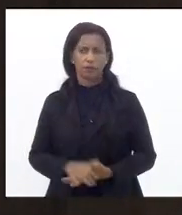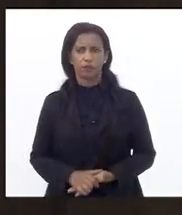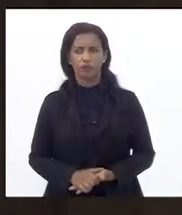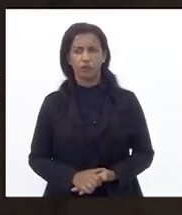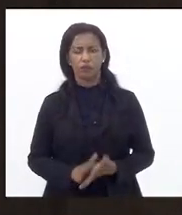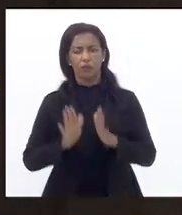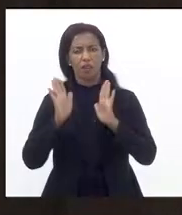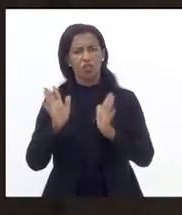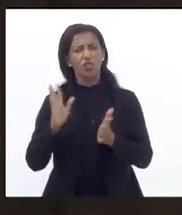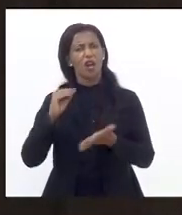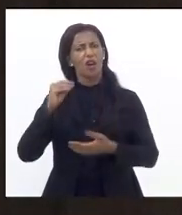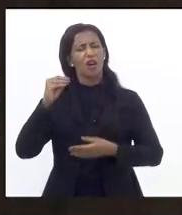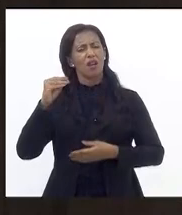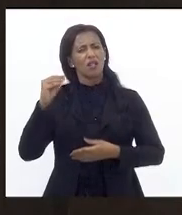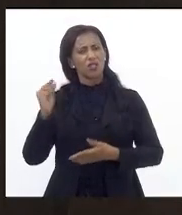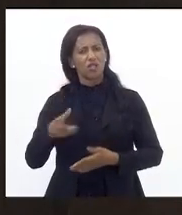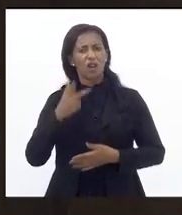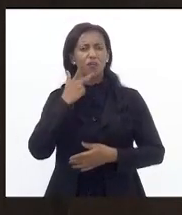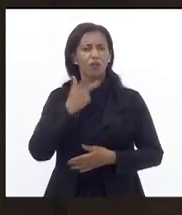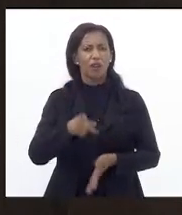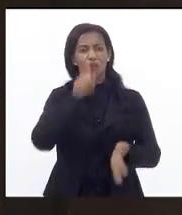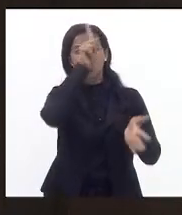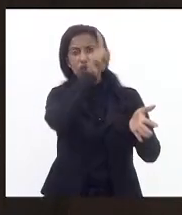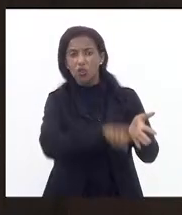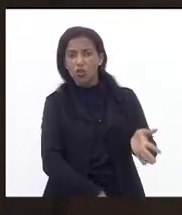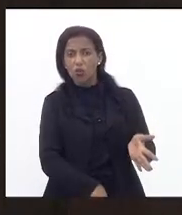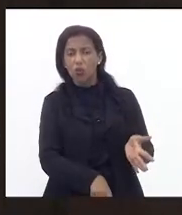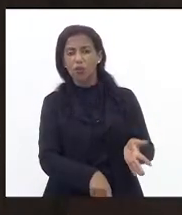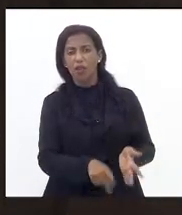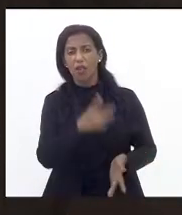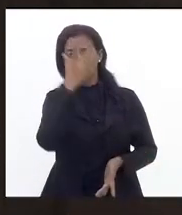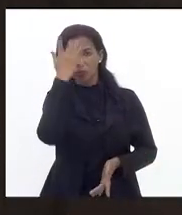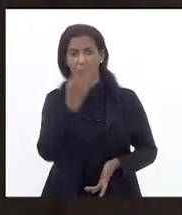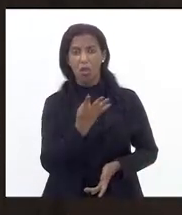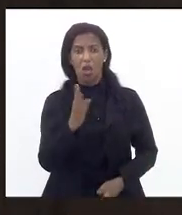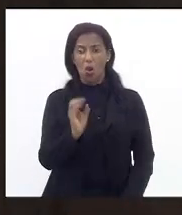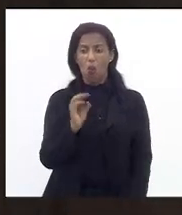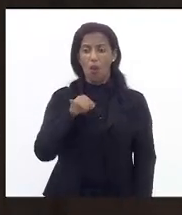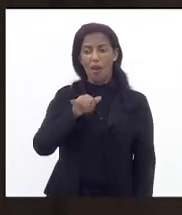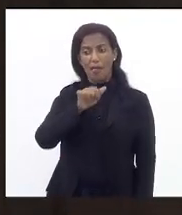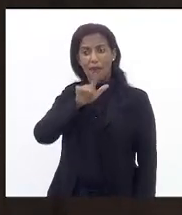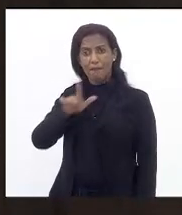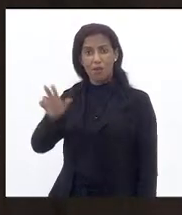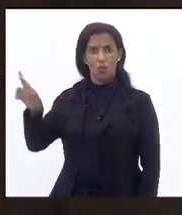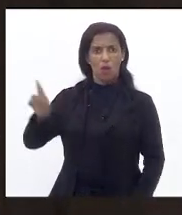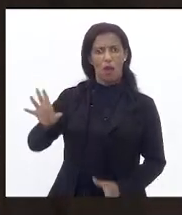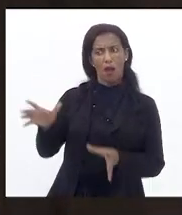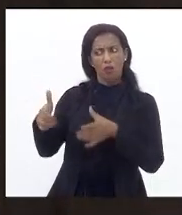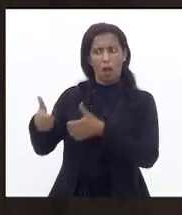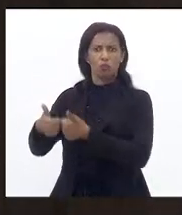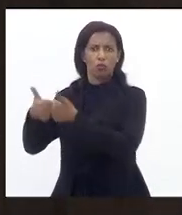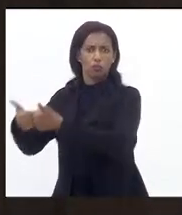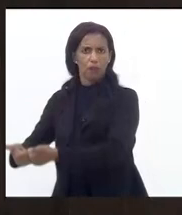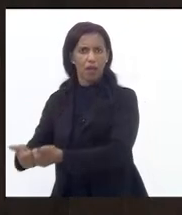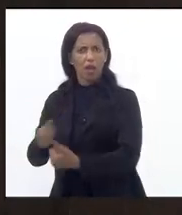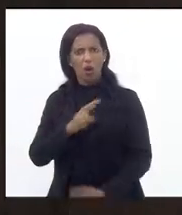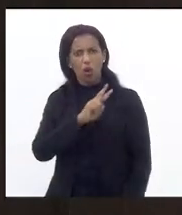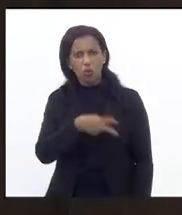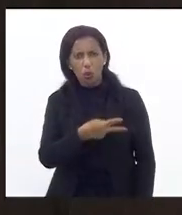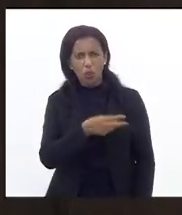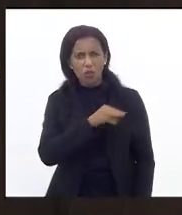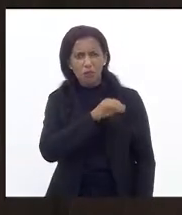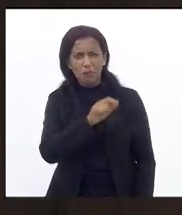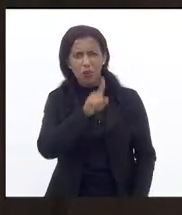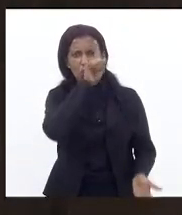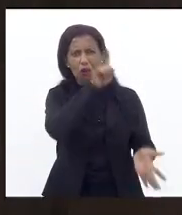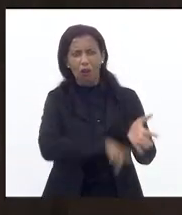e já foi bem colocado que a diferença descontar de quem recebe o r$ 40000 é uma e te contar de quem recebe r$ 2000 é